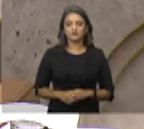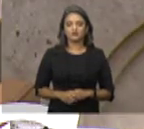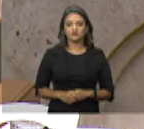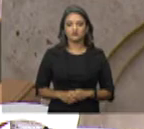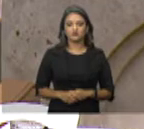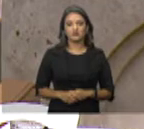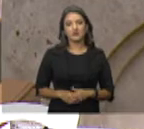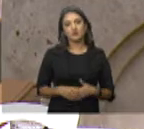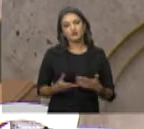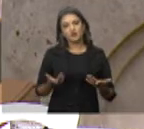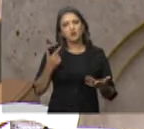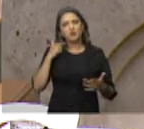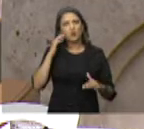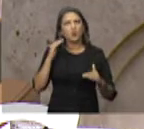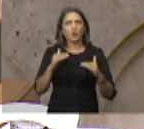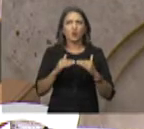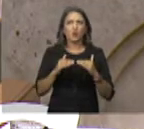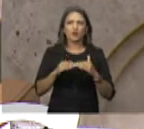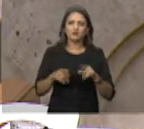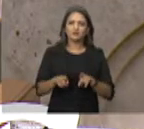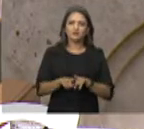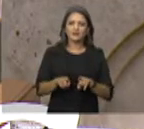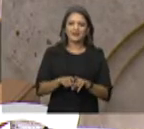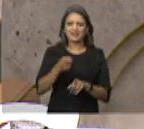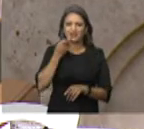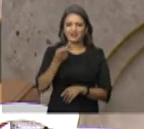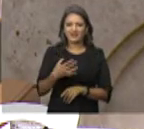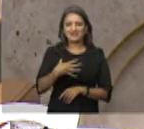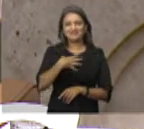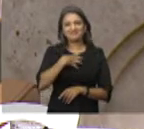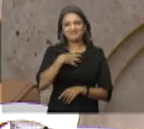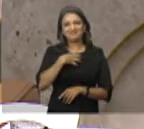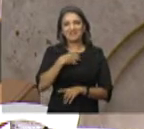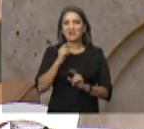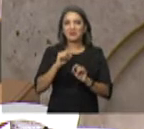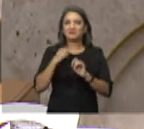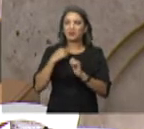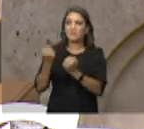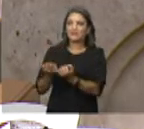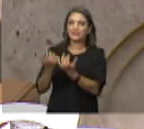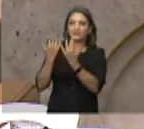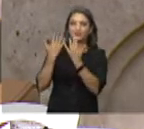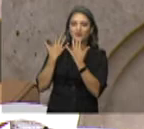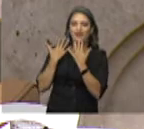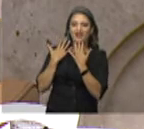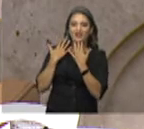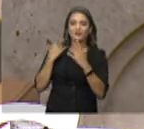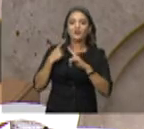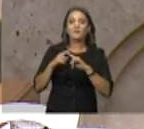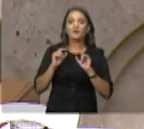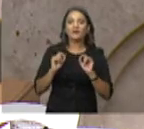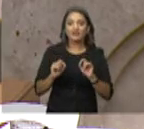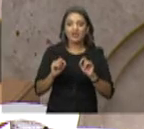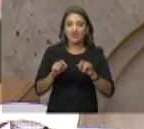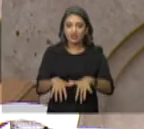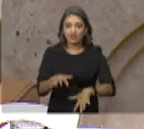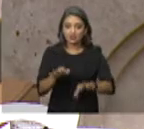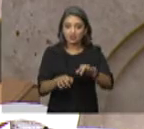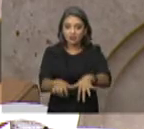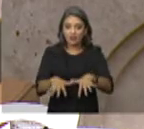e me confesso a vossa excelências que me sinto abençoada porque nessas sessões